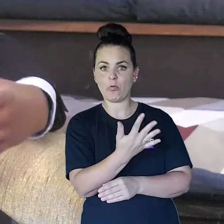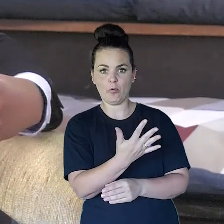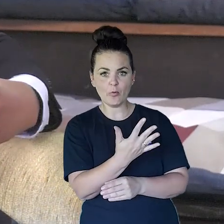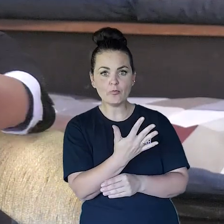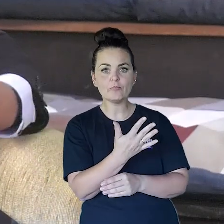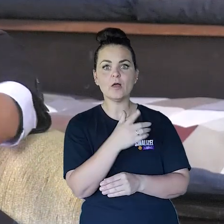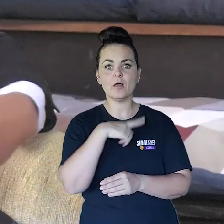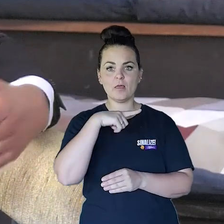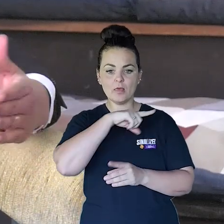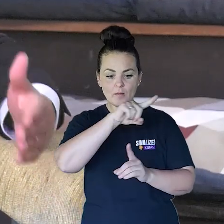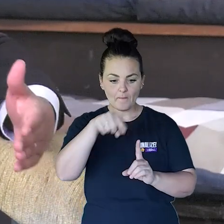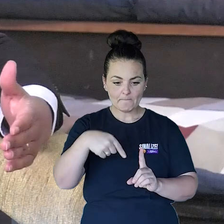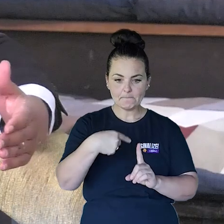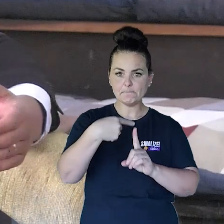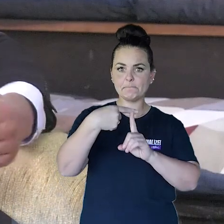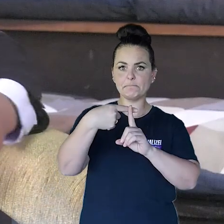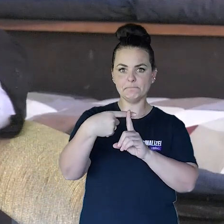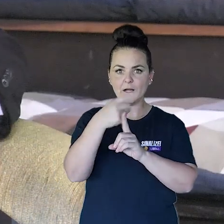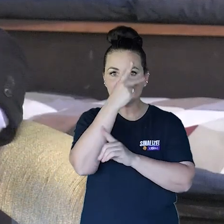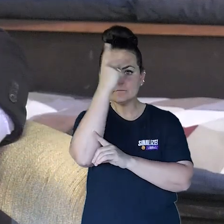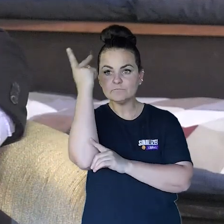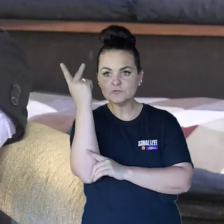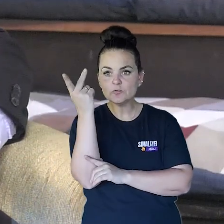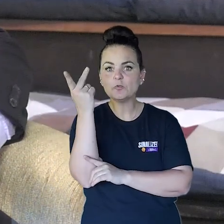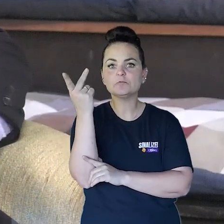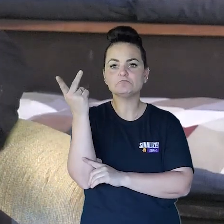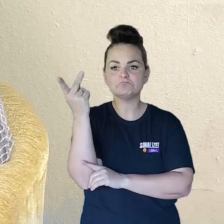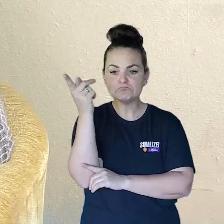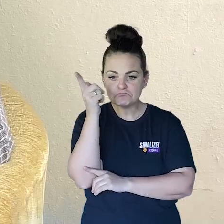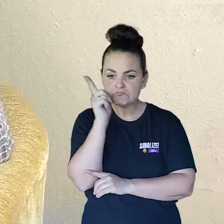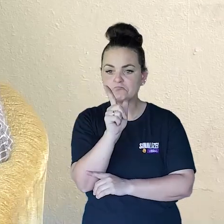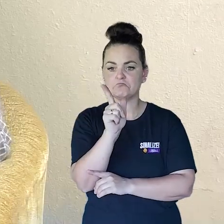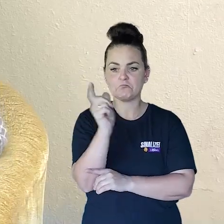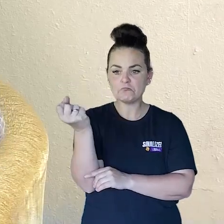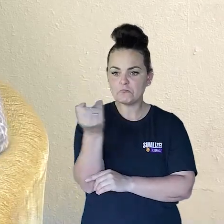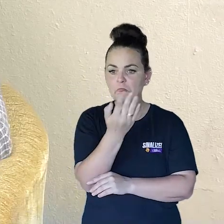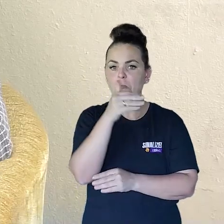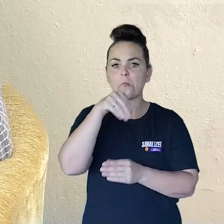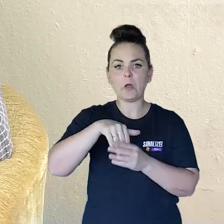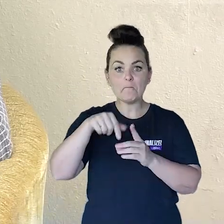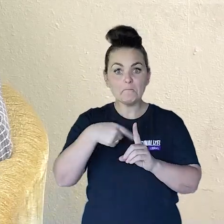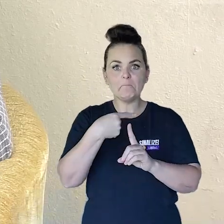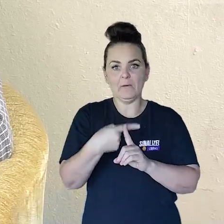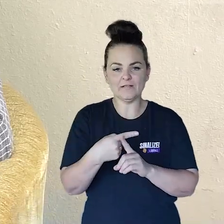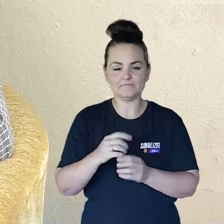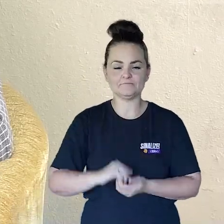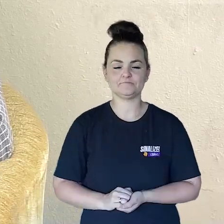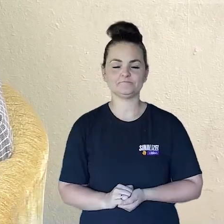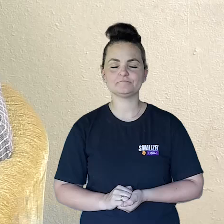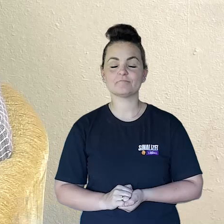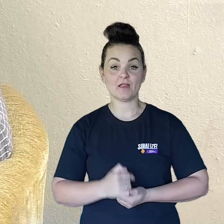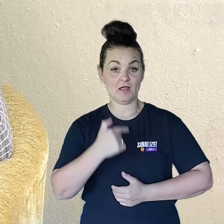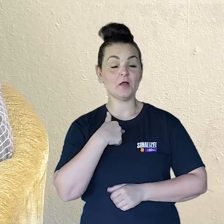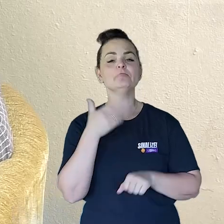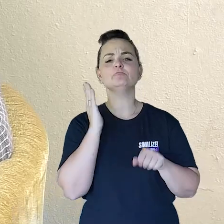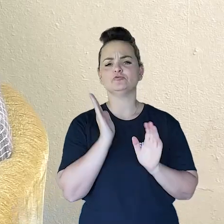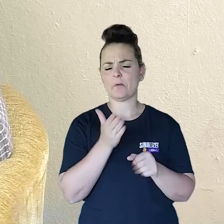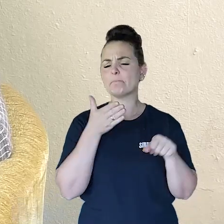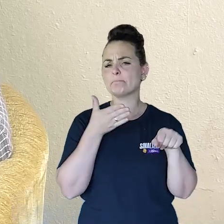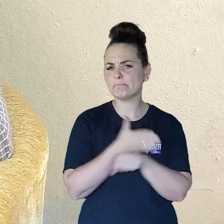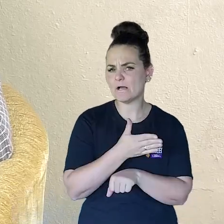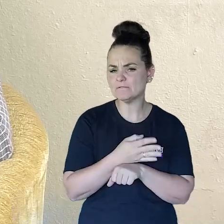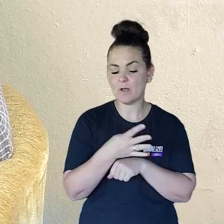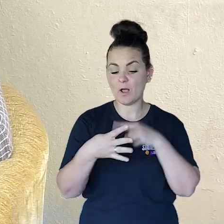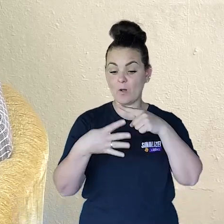eleitoral e principalmente uma crescente nas últimas eleições? André, toda eleição, eu já participei de 4 eleições